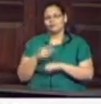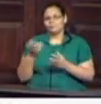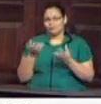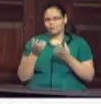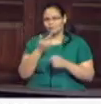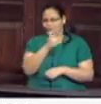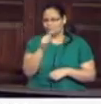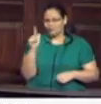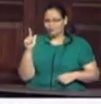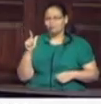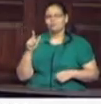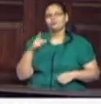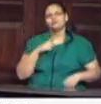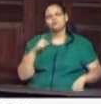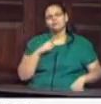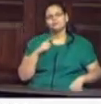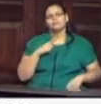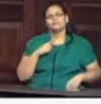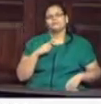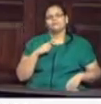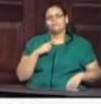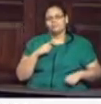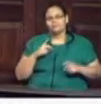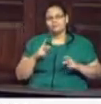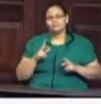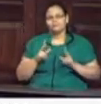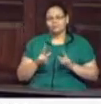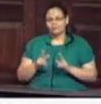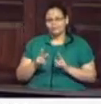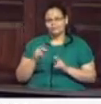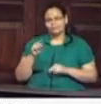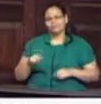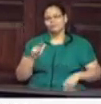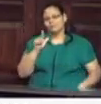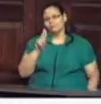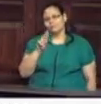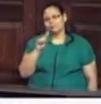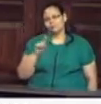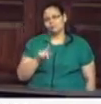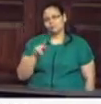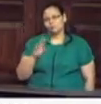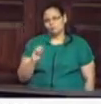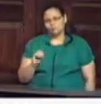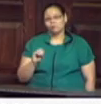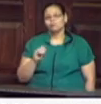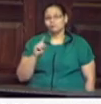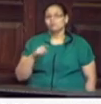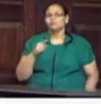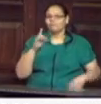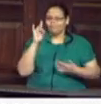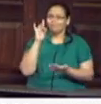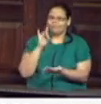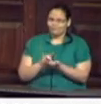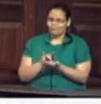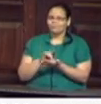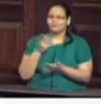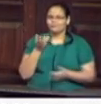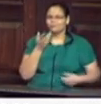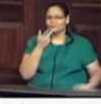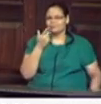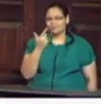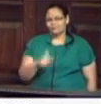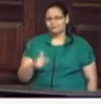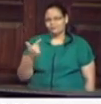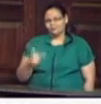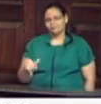outros parlamentos tivessem um Luiz Paulo Corrêa da Rocha, isso absolutamente é a mais pura verdade. E quero dizer mais,